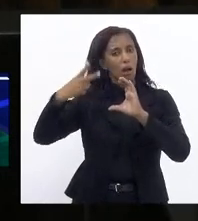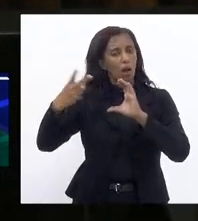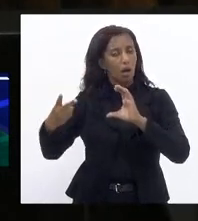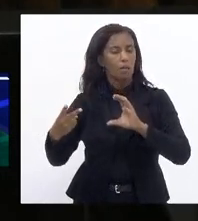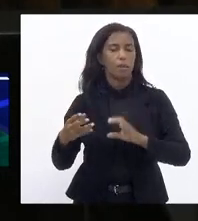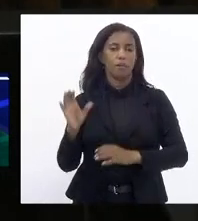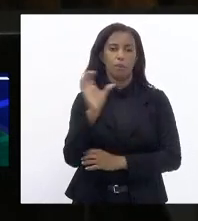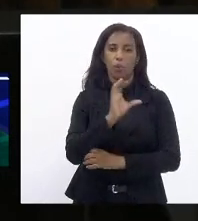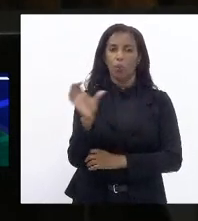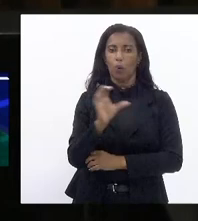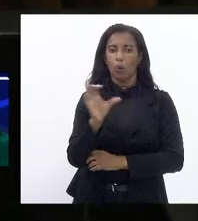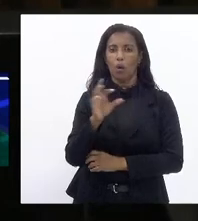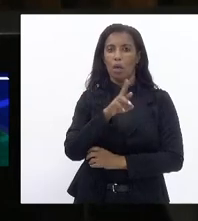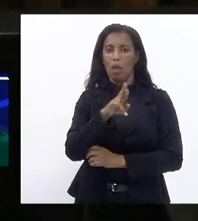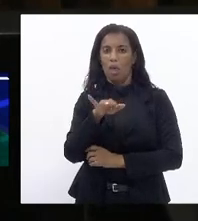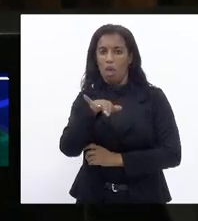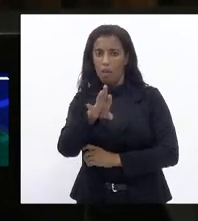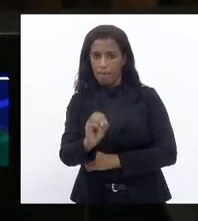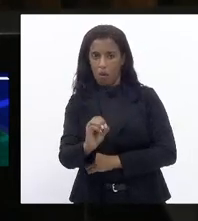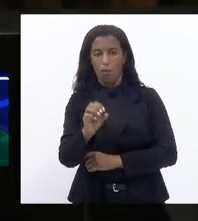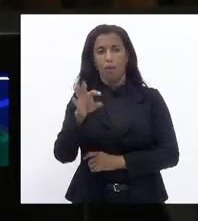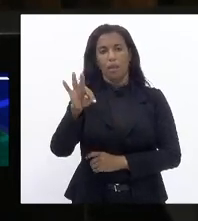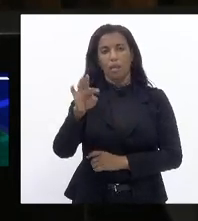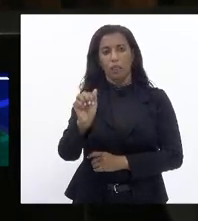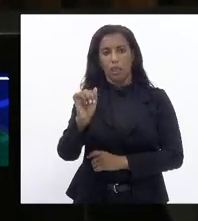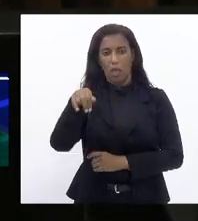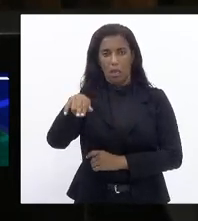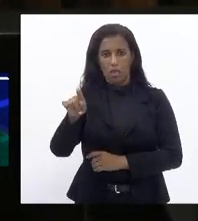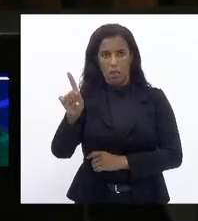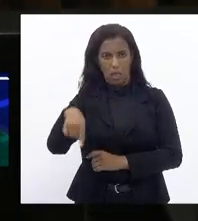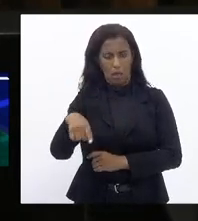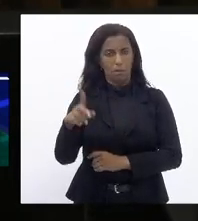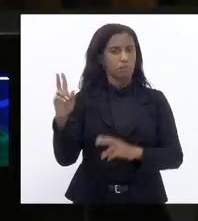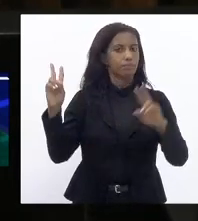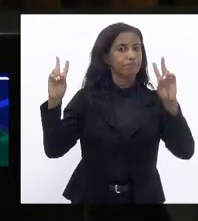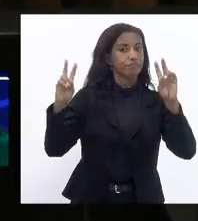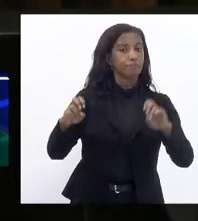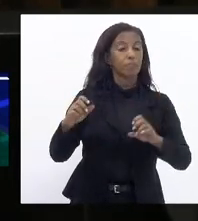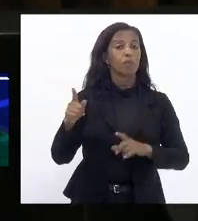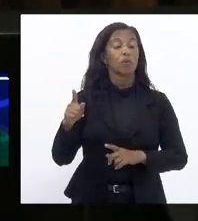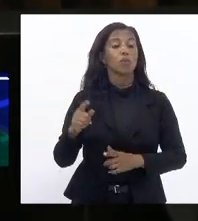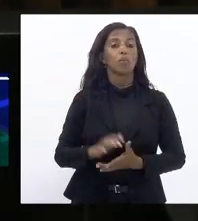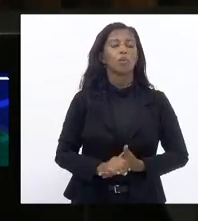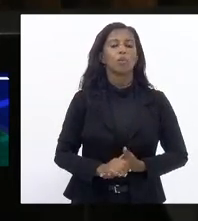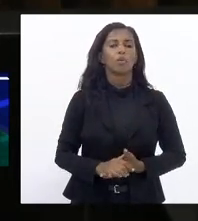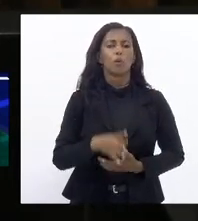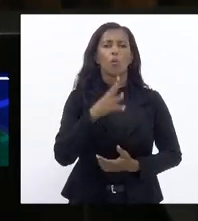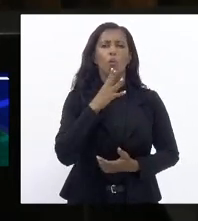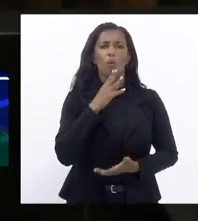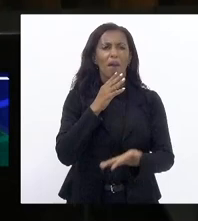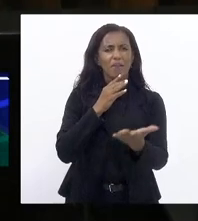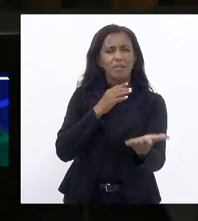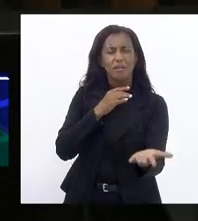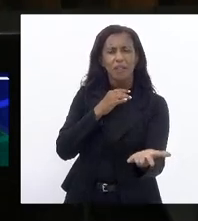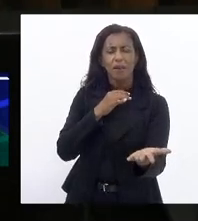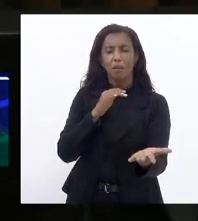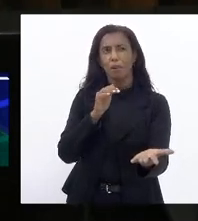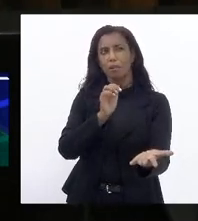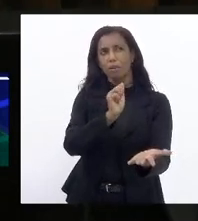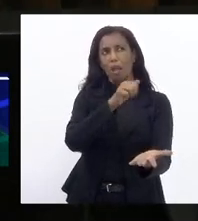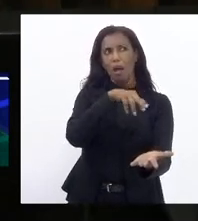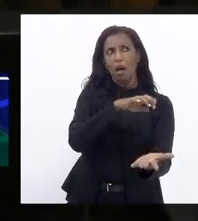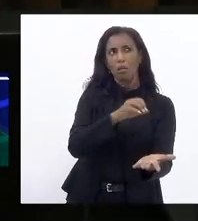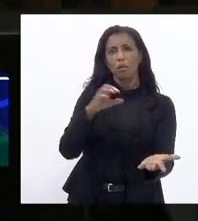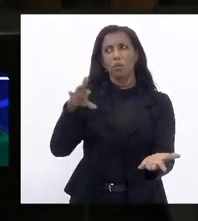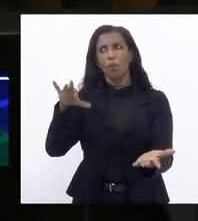foi coordenada pelos vereadores Raimon e Tainá de Paula, sobre a situação, e é um tema que Vossa Excelência conhece, não sei se o deputado Anderson e a deputada Célia